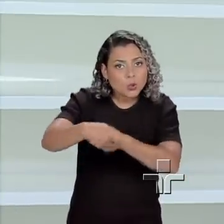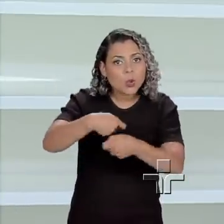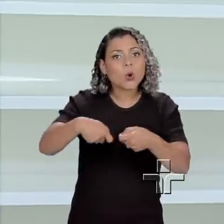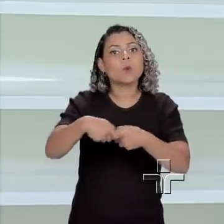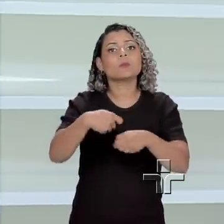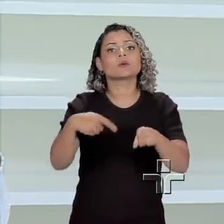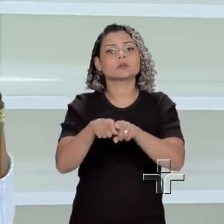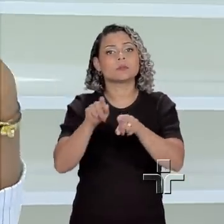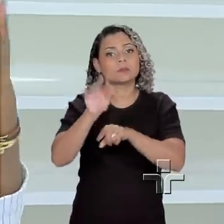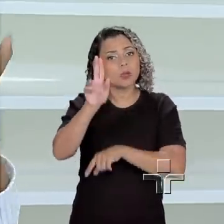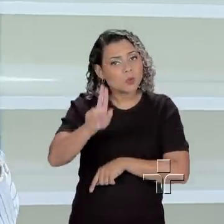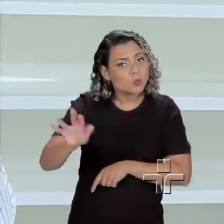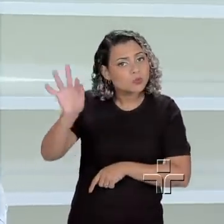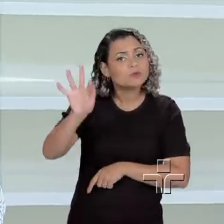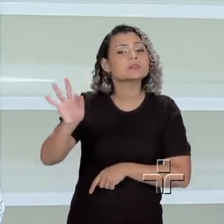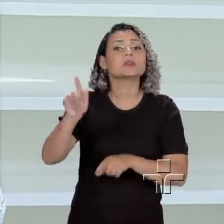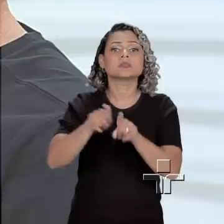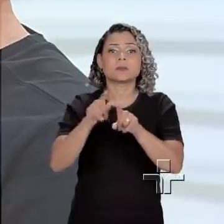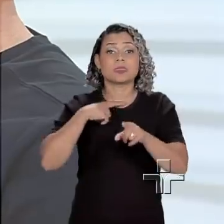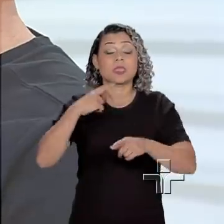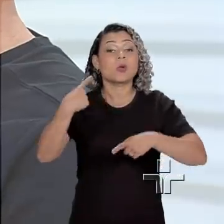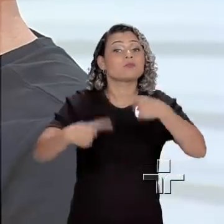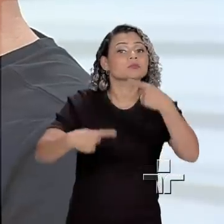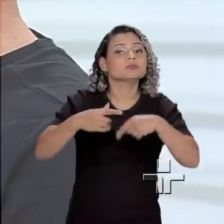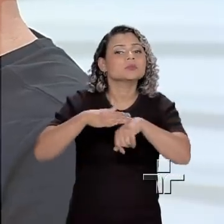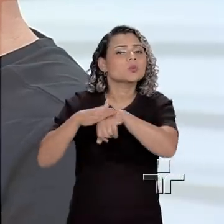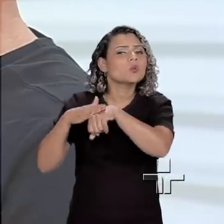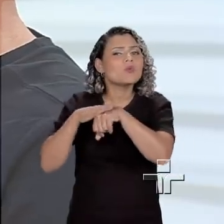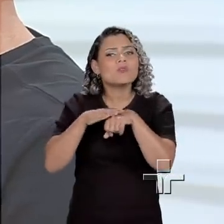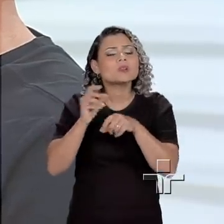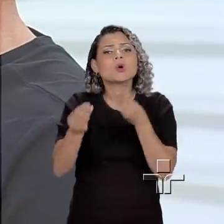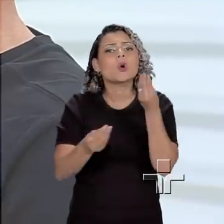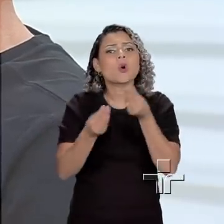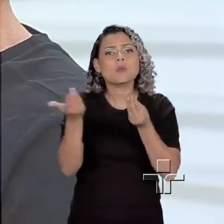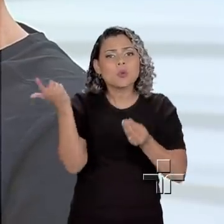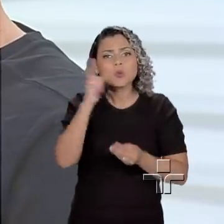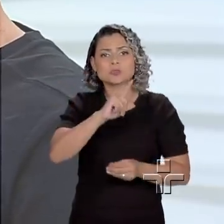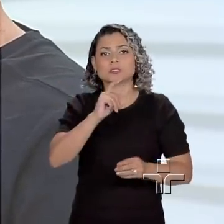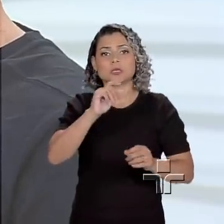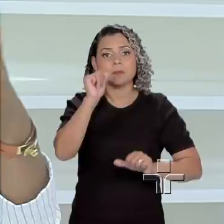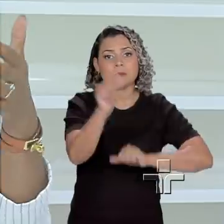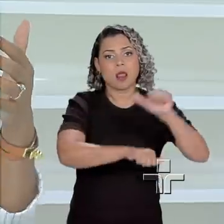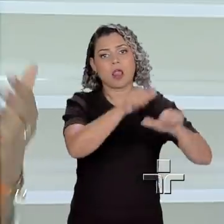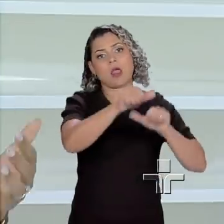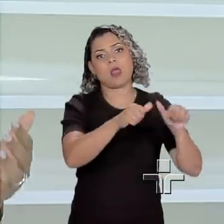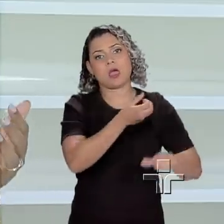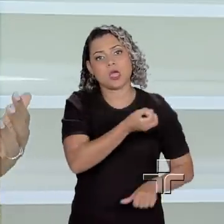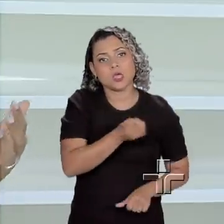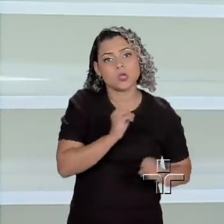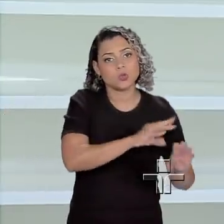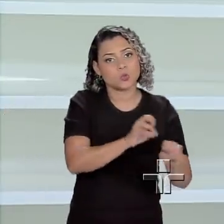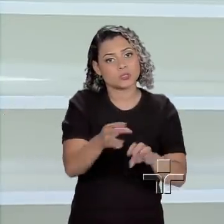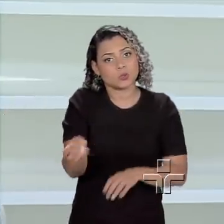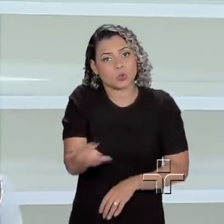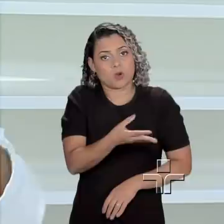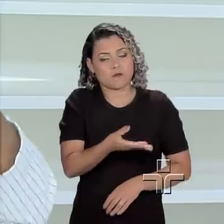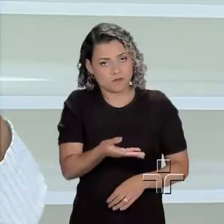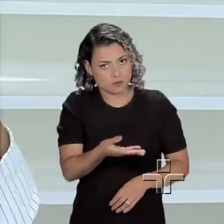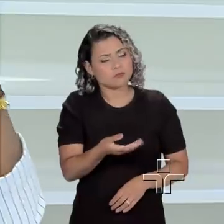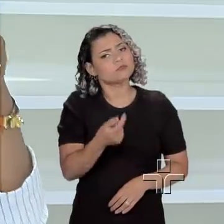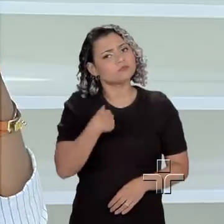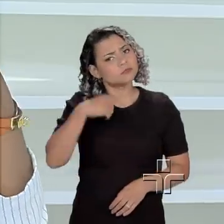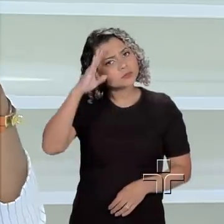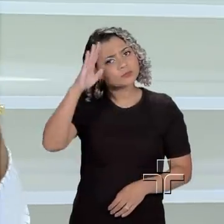Singularity University, tem muitas conversas sobre como reinventar uma nova educação. Isso. Quando olhou, por exemplo,